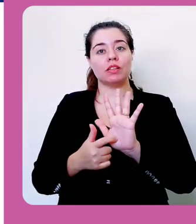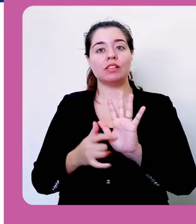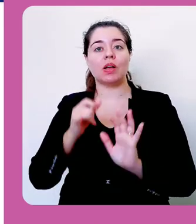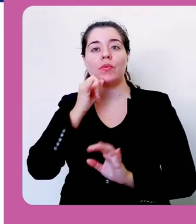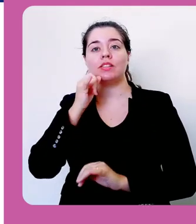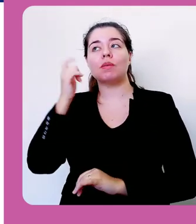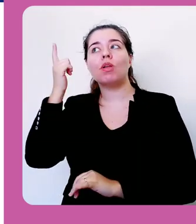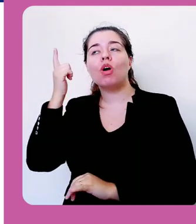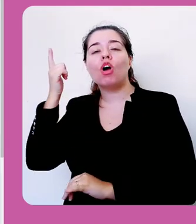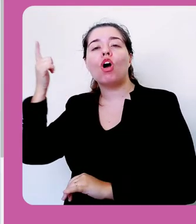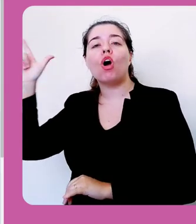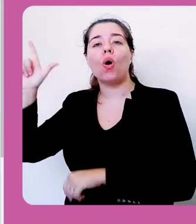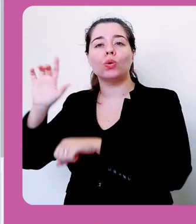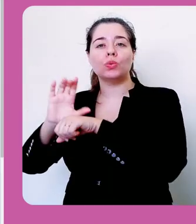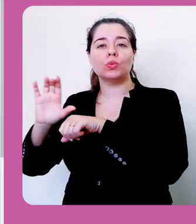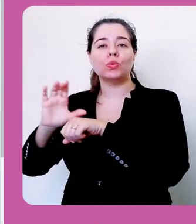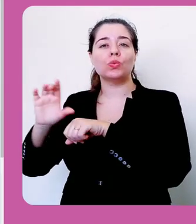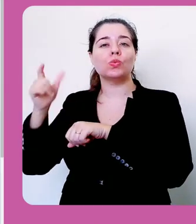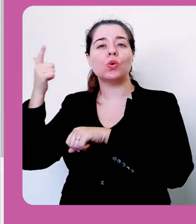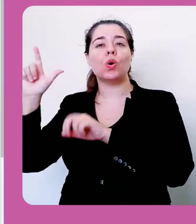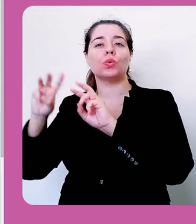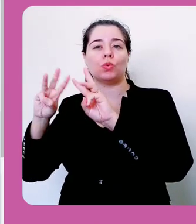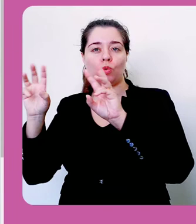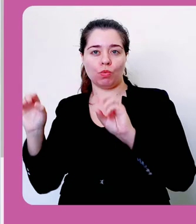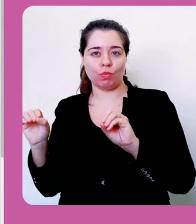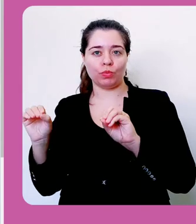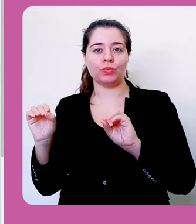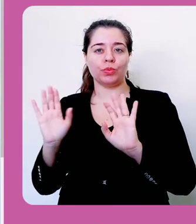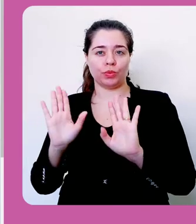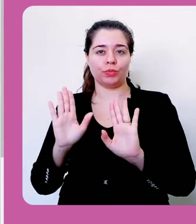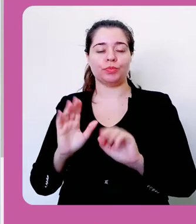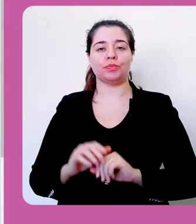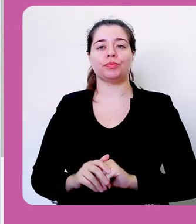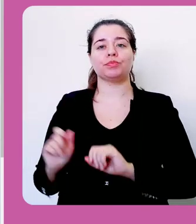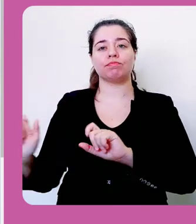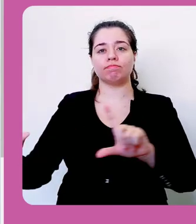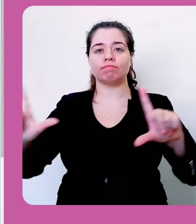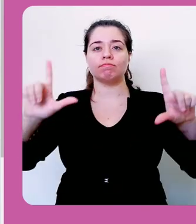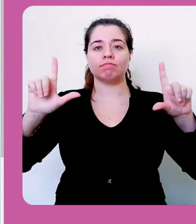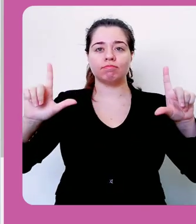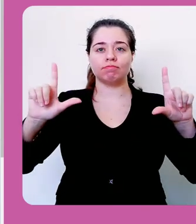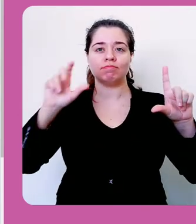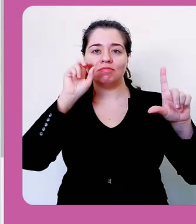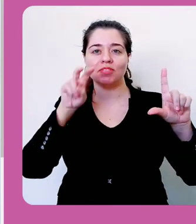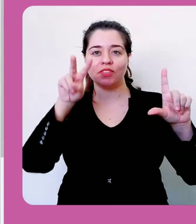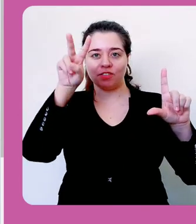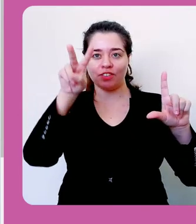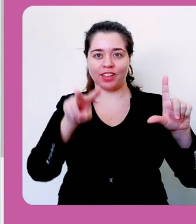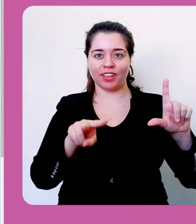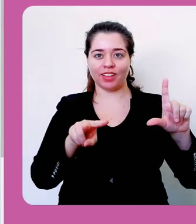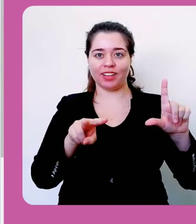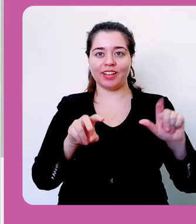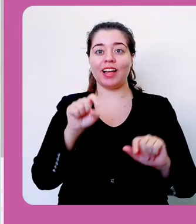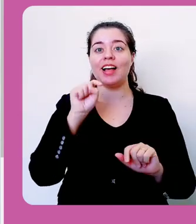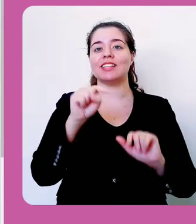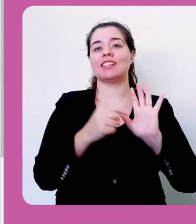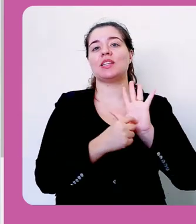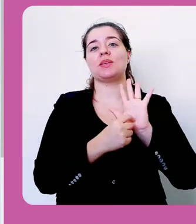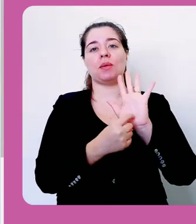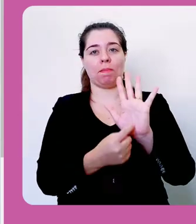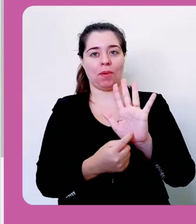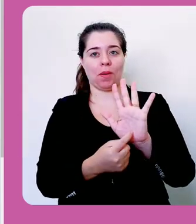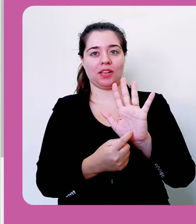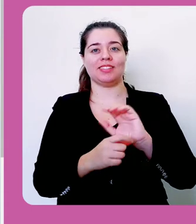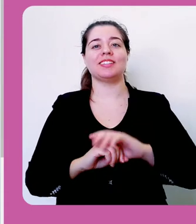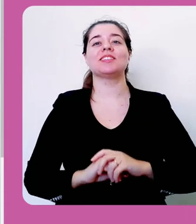demonstração. Então, vou abrir aqui o Firefox e vejam. É assim que apareceria para vocês para corrigir